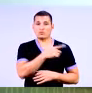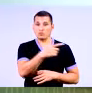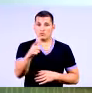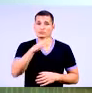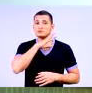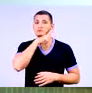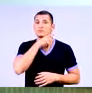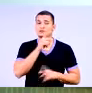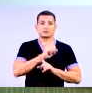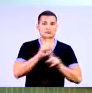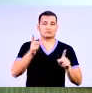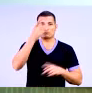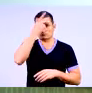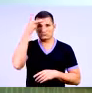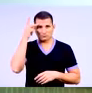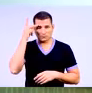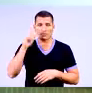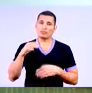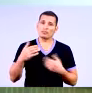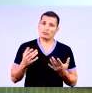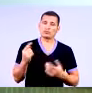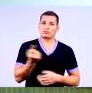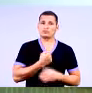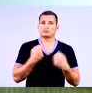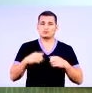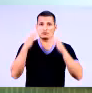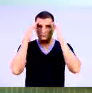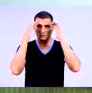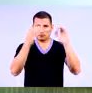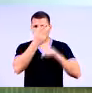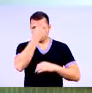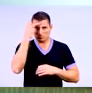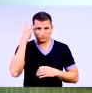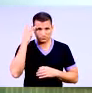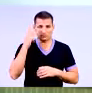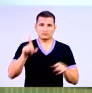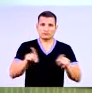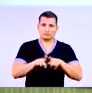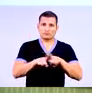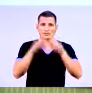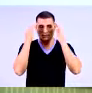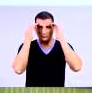humanos. Então, nós temos que respeitar a nossa humanidade e respeitar